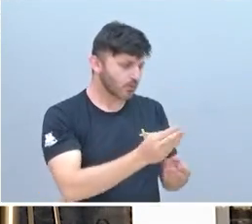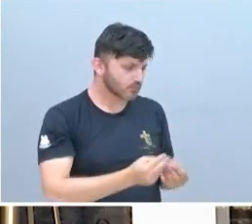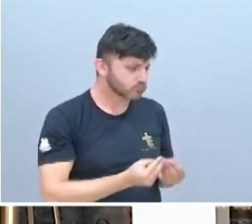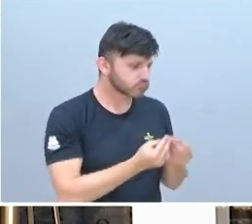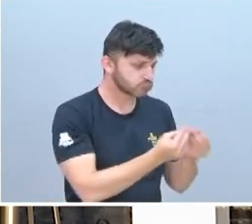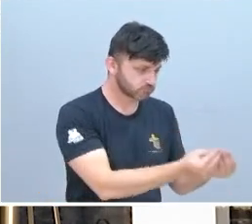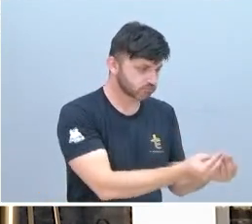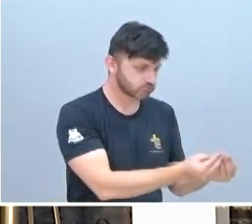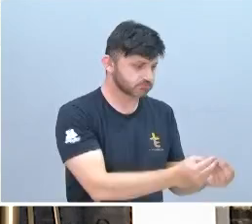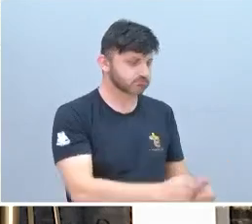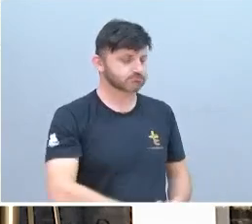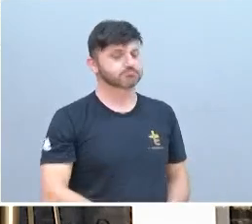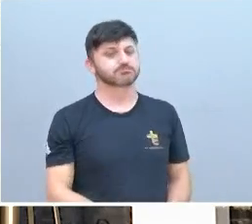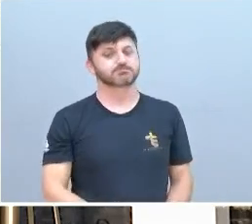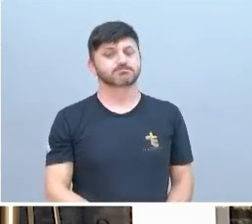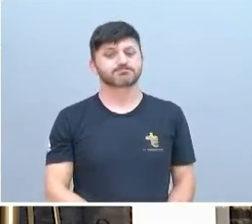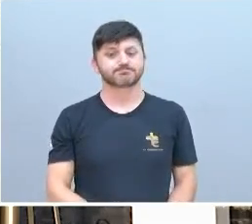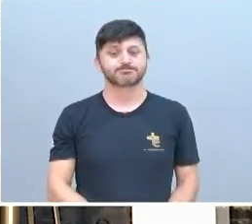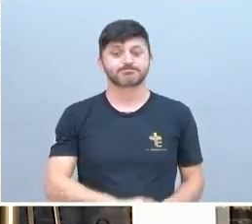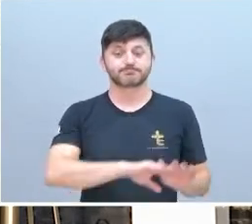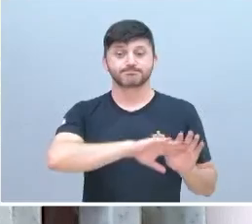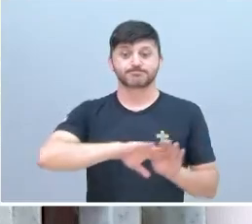meu bem-querer.